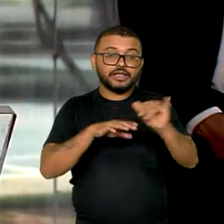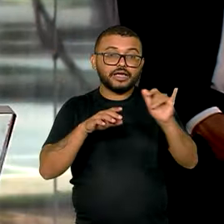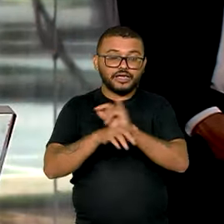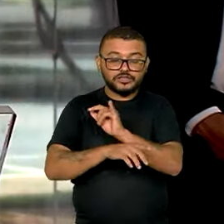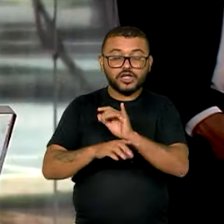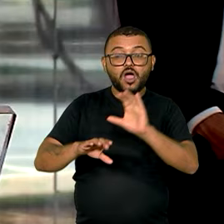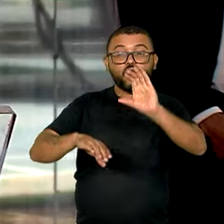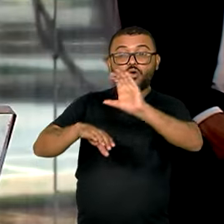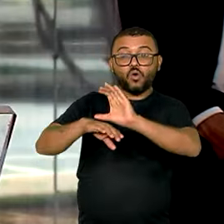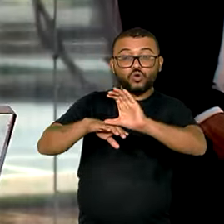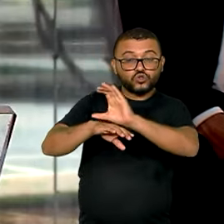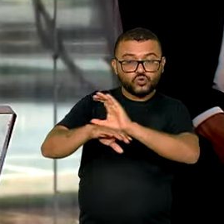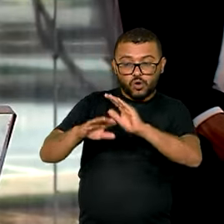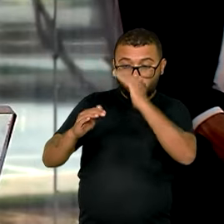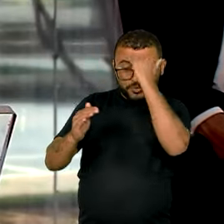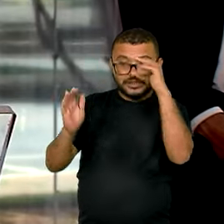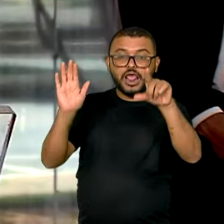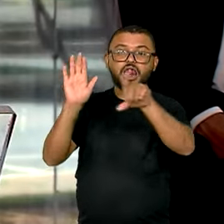Constitucionalidade e